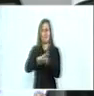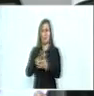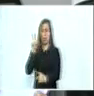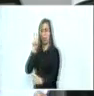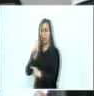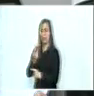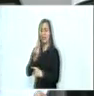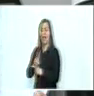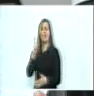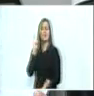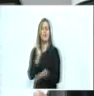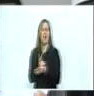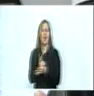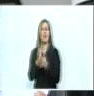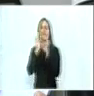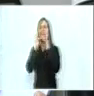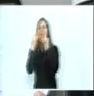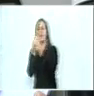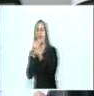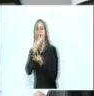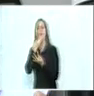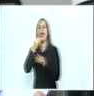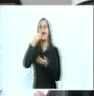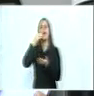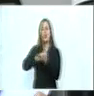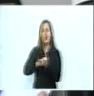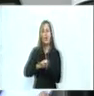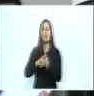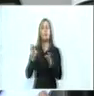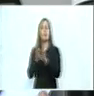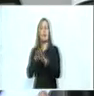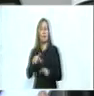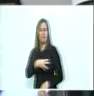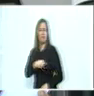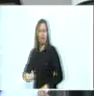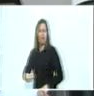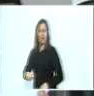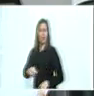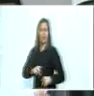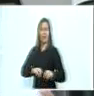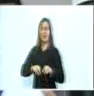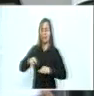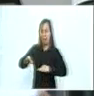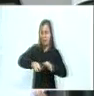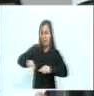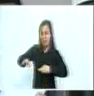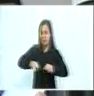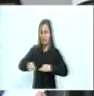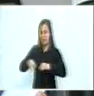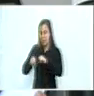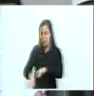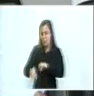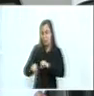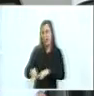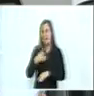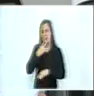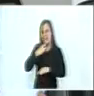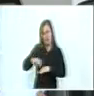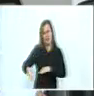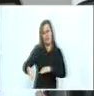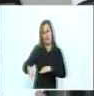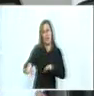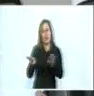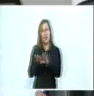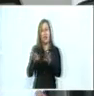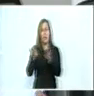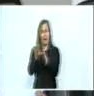sendo-lhe incumbida a maior parte dos serviços domésticos e o cuidado com a educação infantil. Ocorre que,